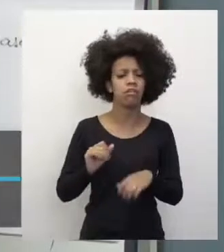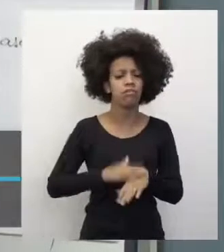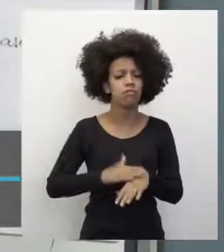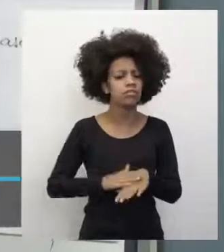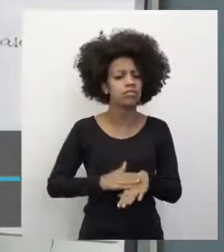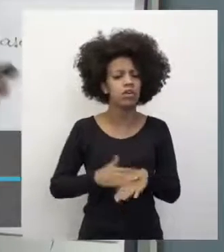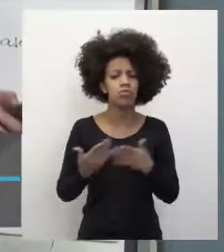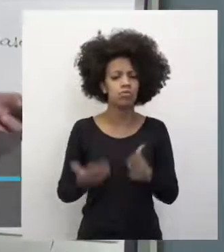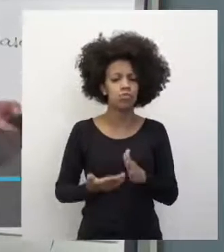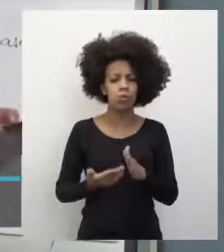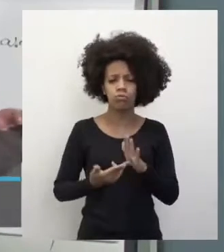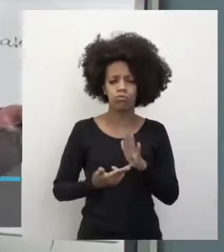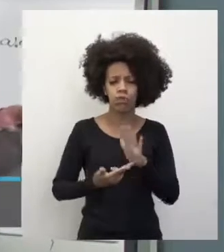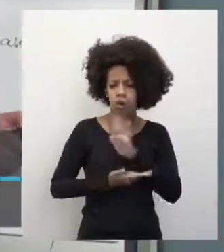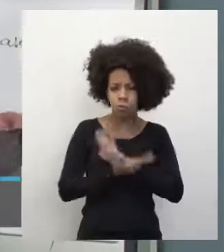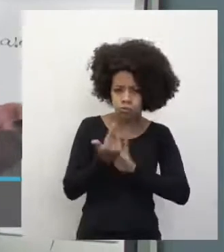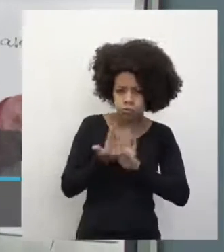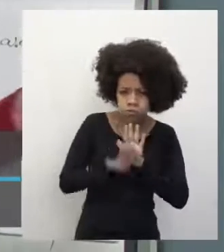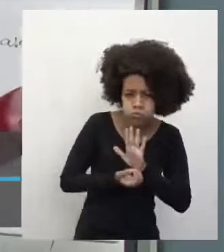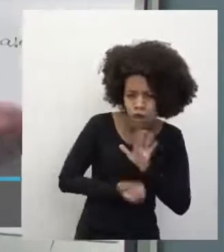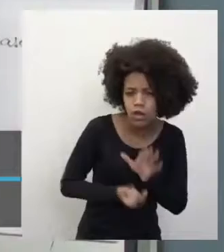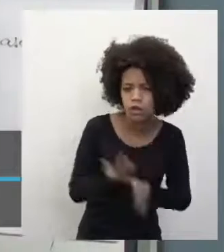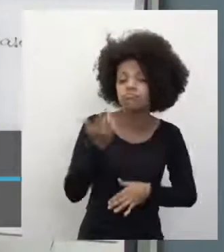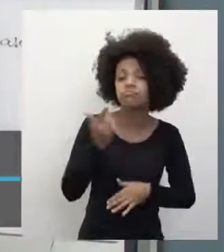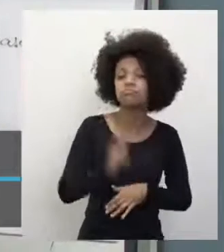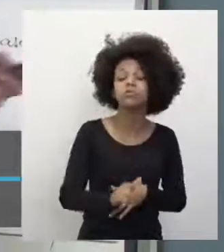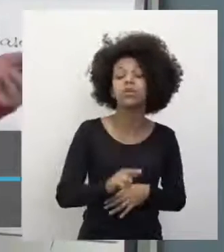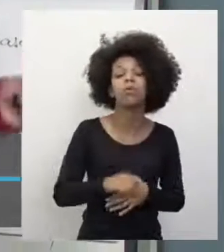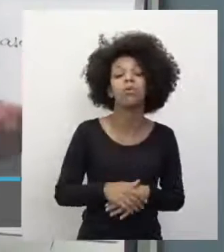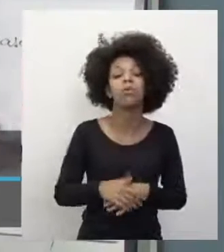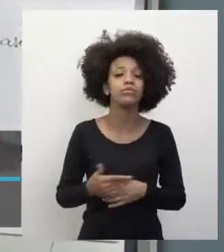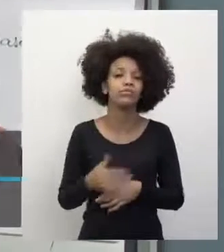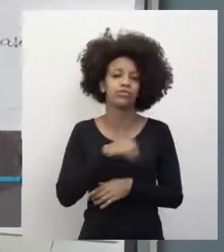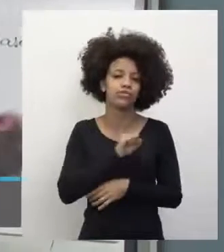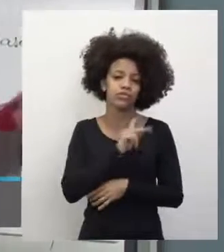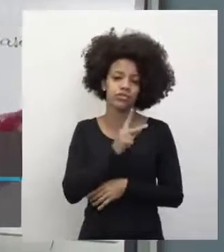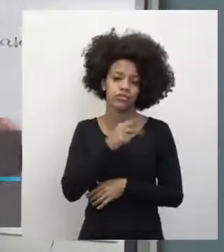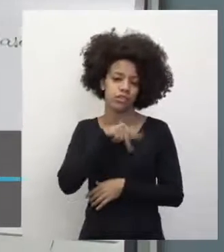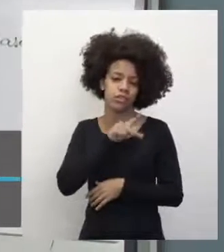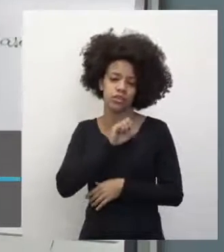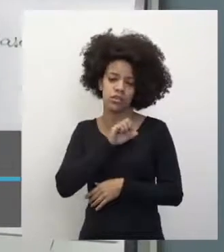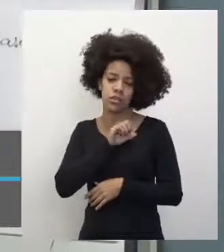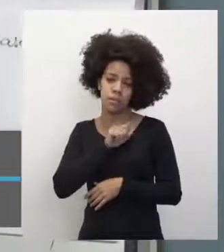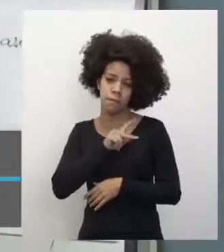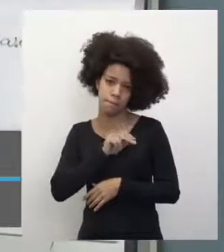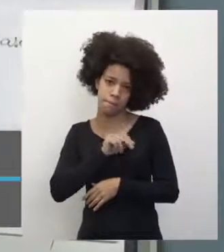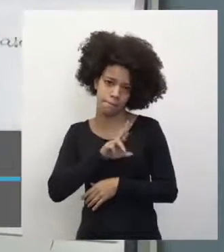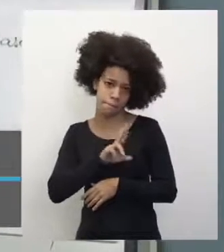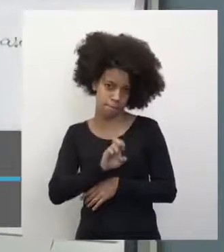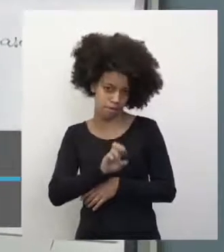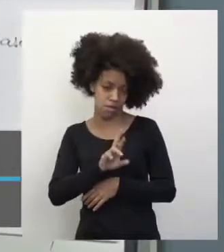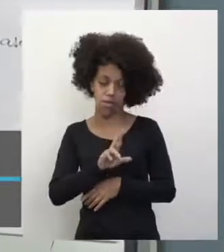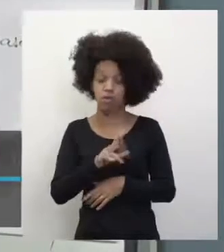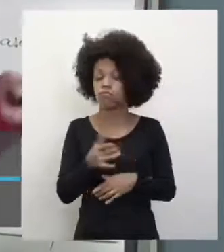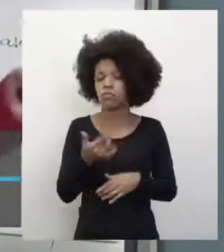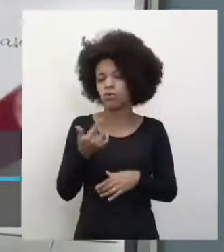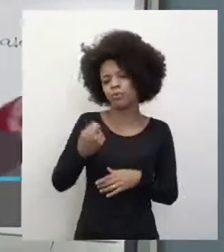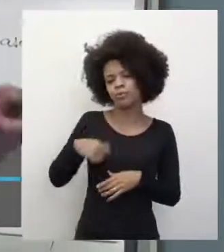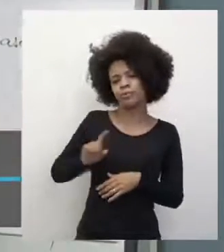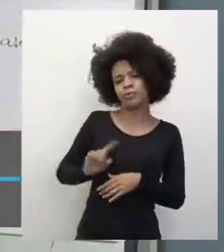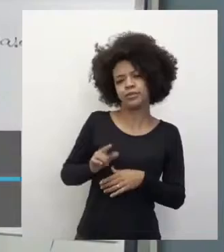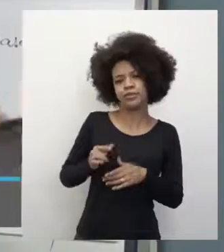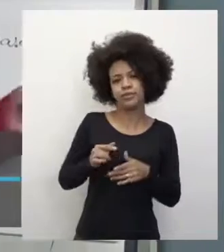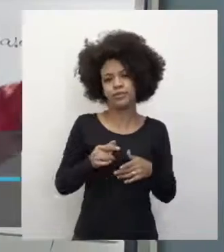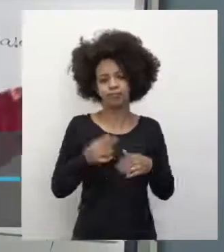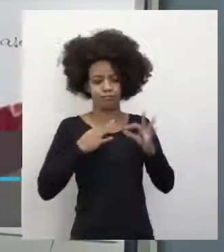uma releitura de uma obra, né, de um clássico de Shakespeare, por exemplo. Eu não preciso mais recorrer aos figurinos